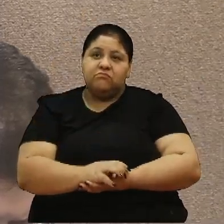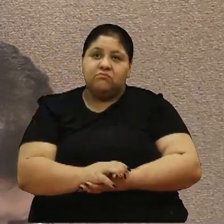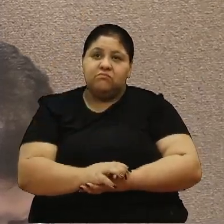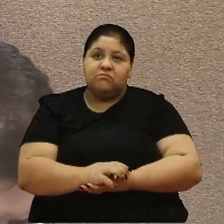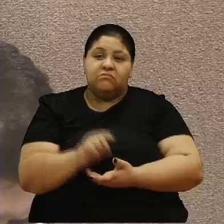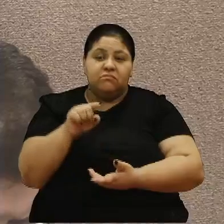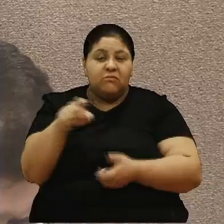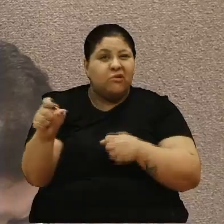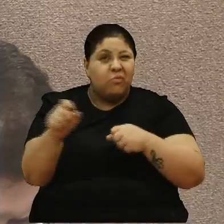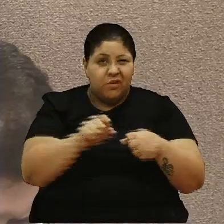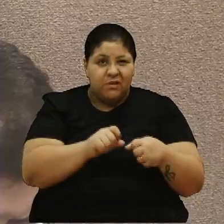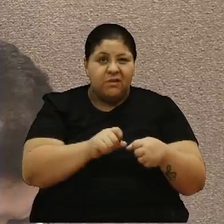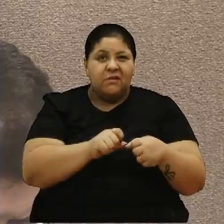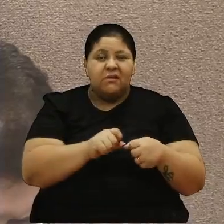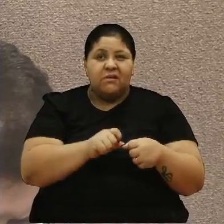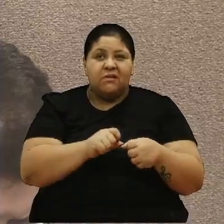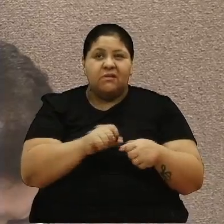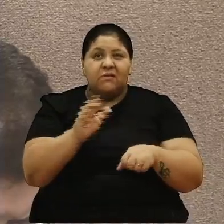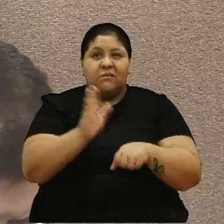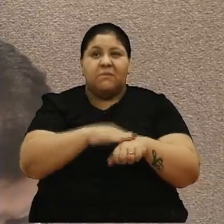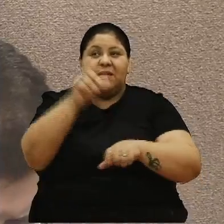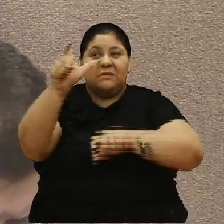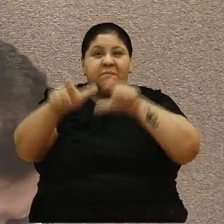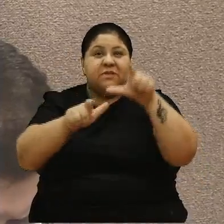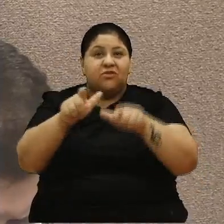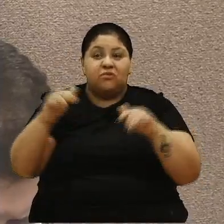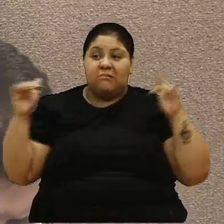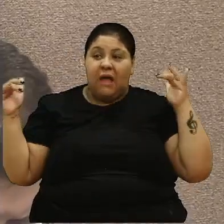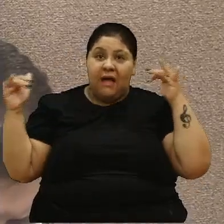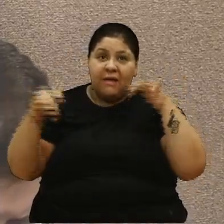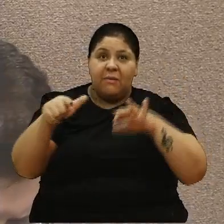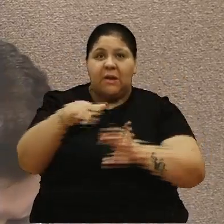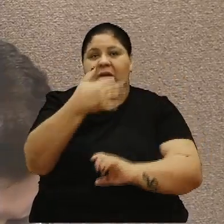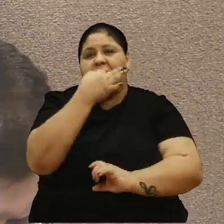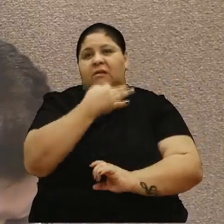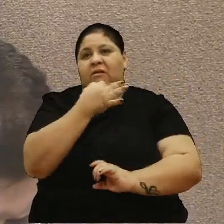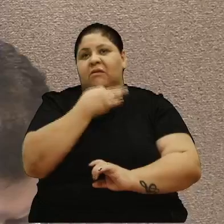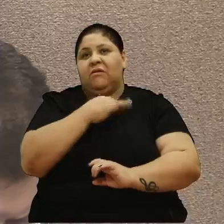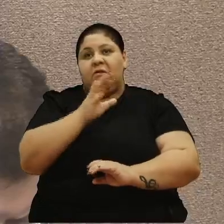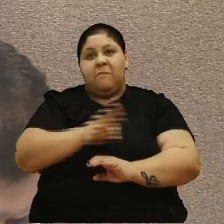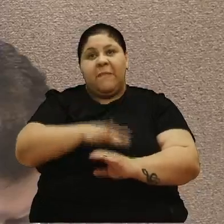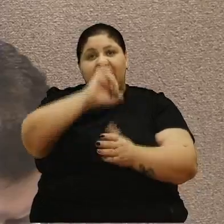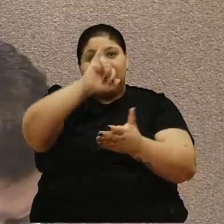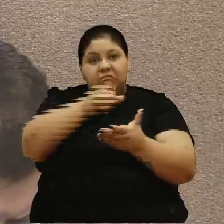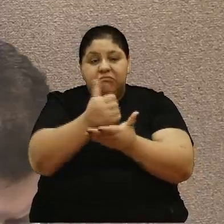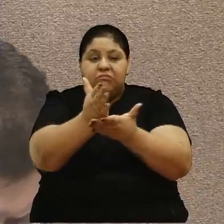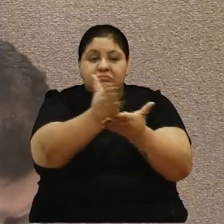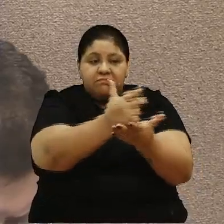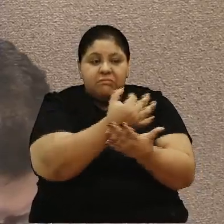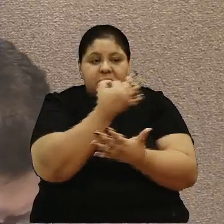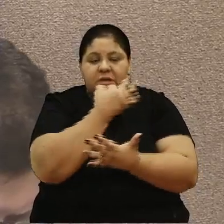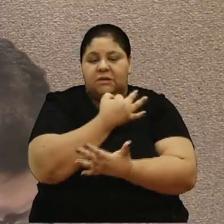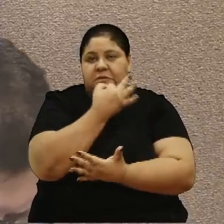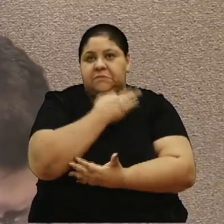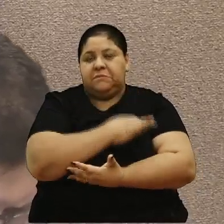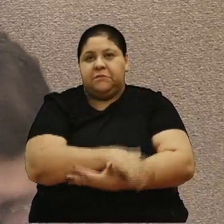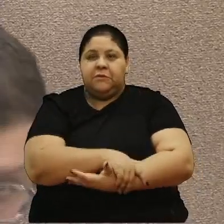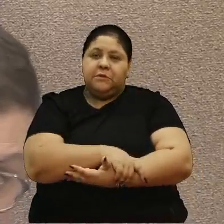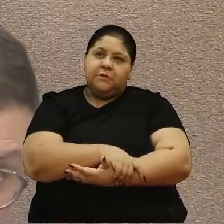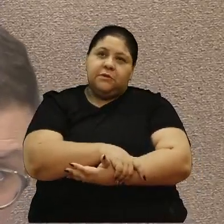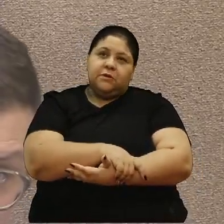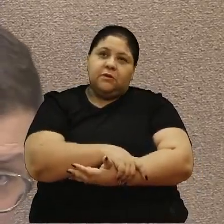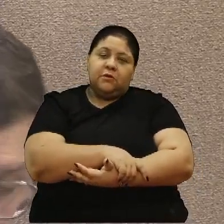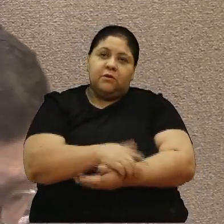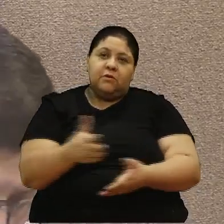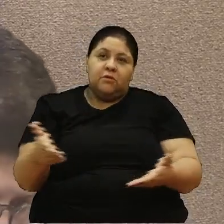Isso nós poderíamos trazer mais pessoas, mais turistas, mais imposto arrecadado para Caxias do Sul.